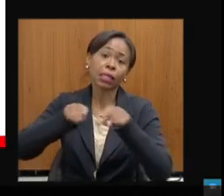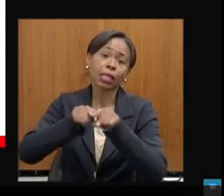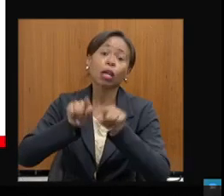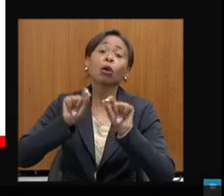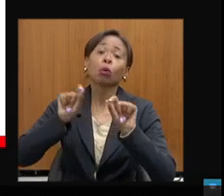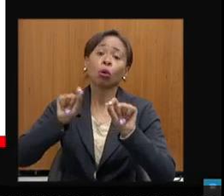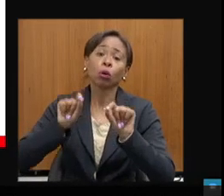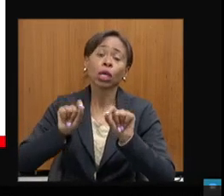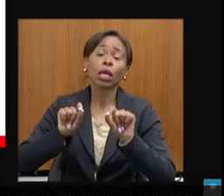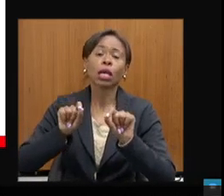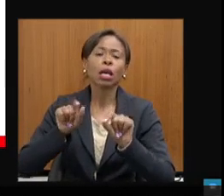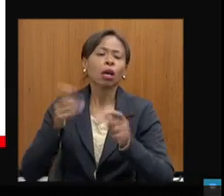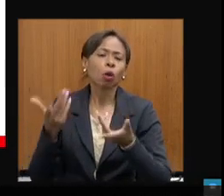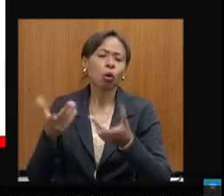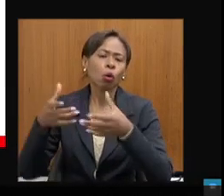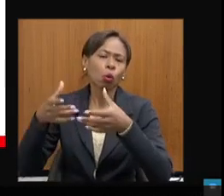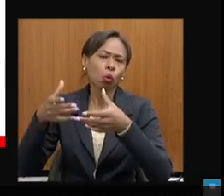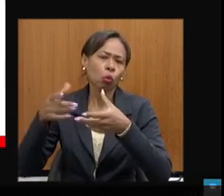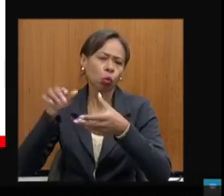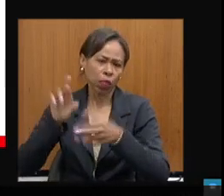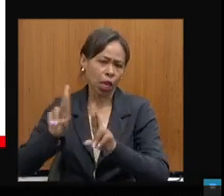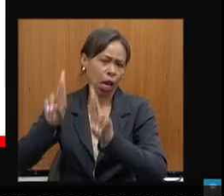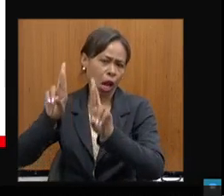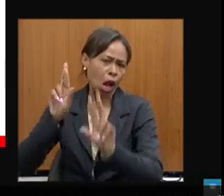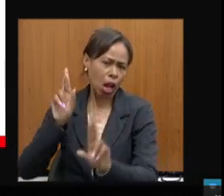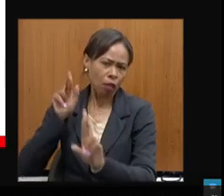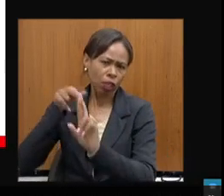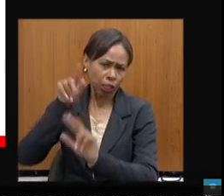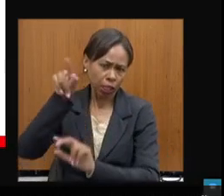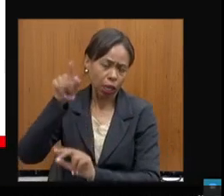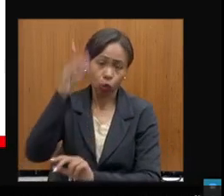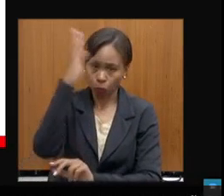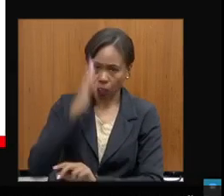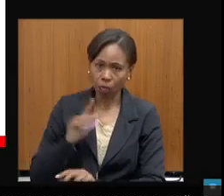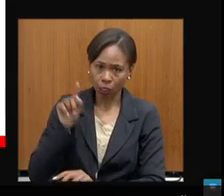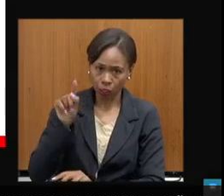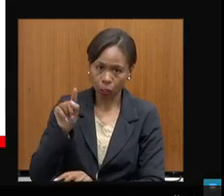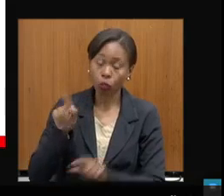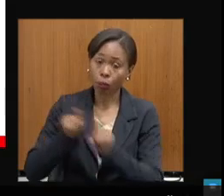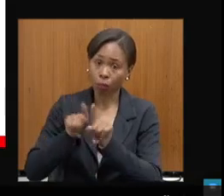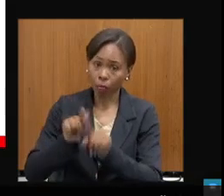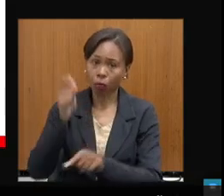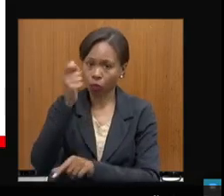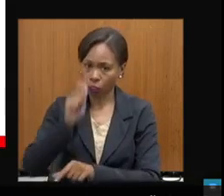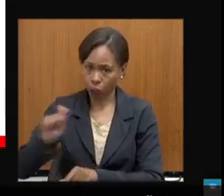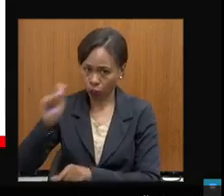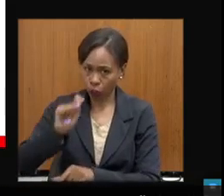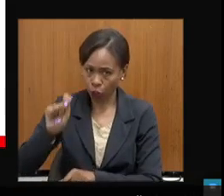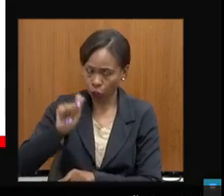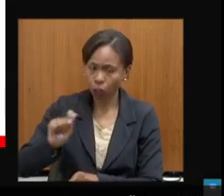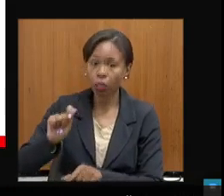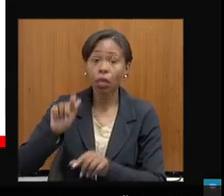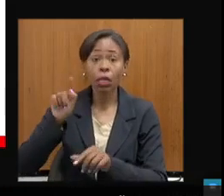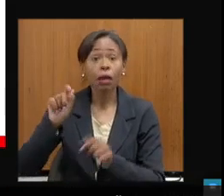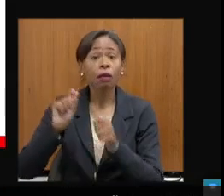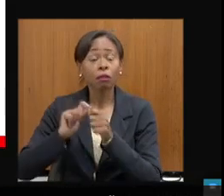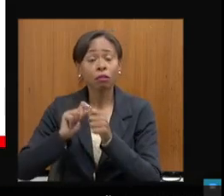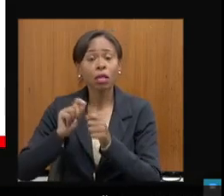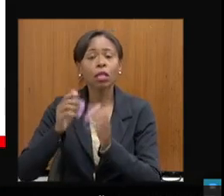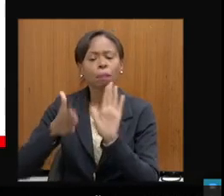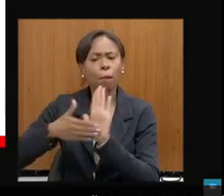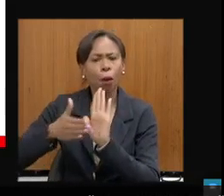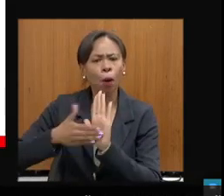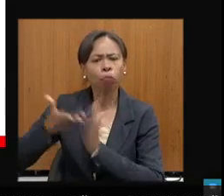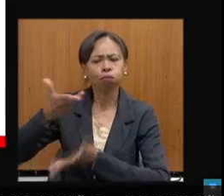as embaixadas né do Brasil e da Argentina e numa rápida e daquele país conseguimos fazer prospecções